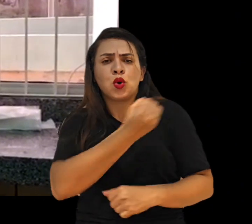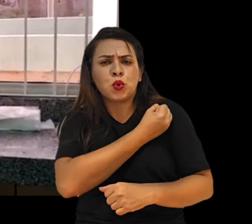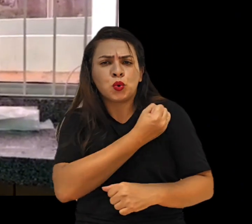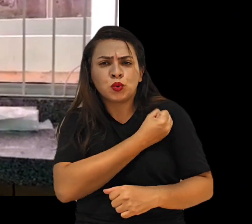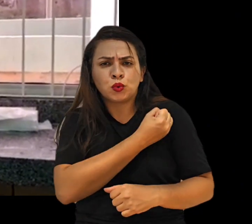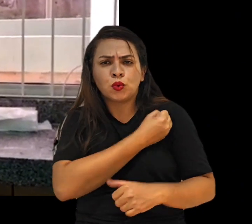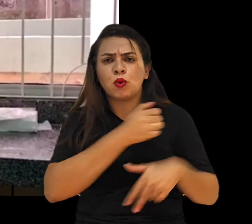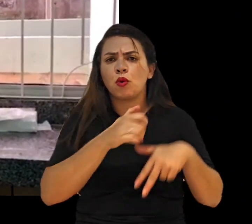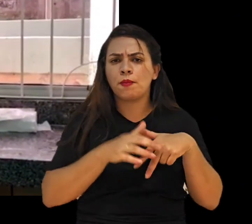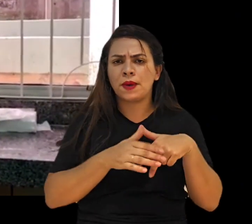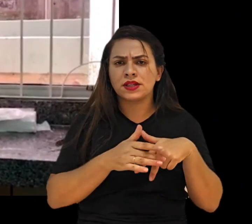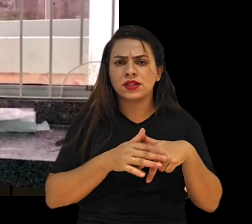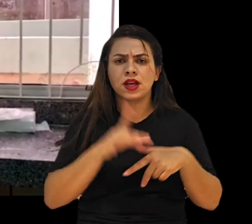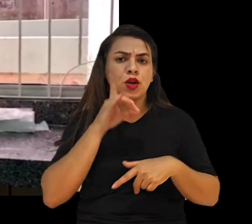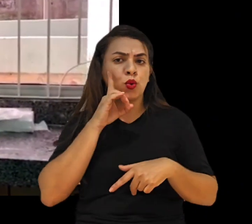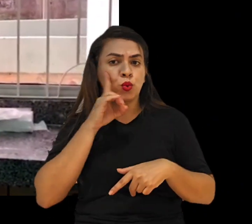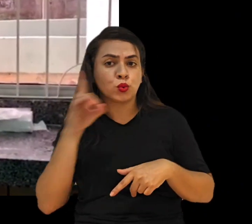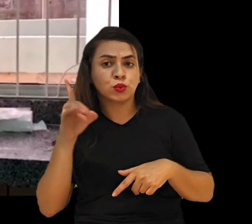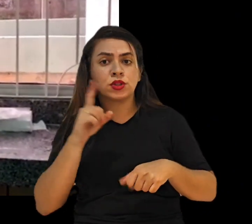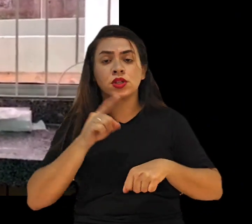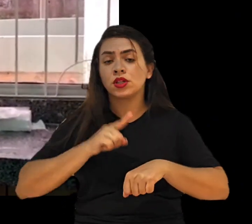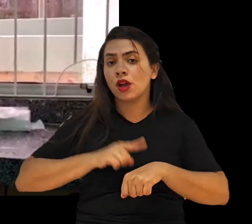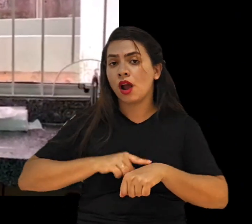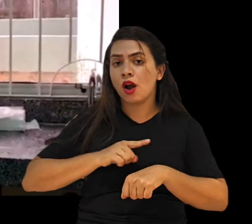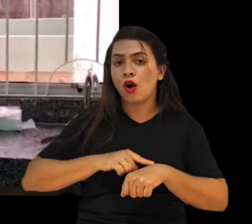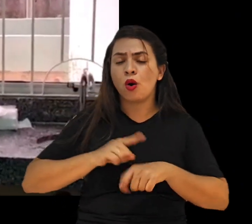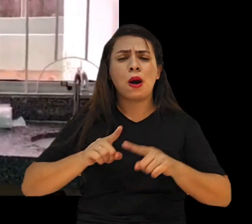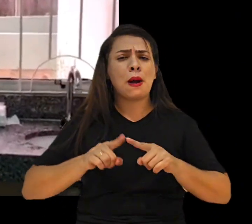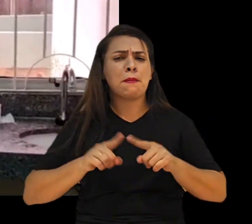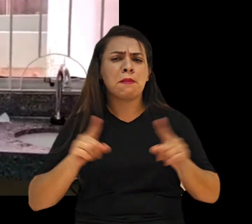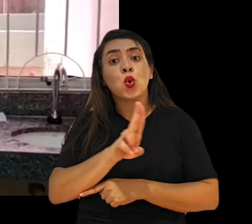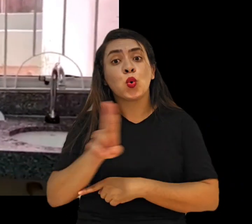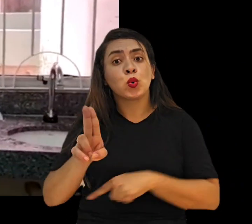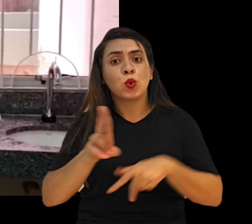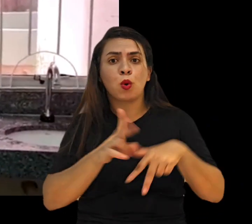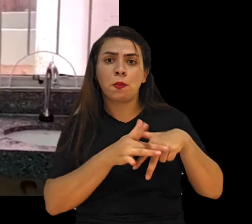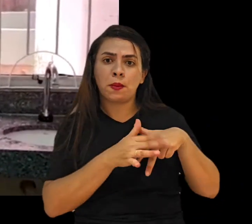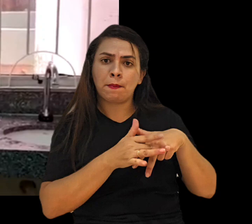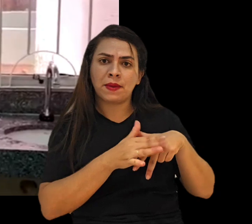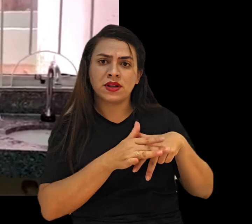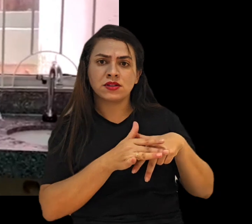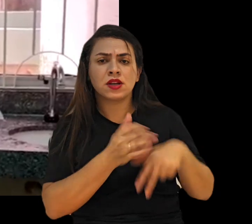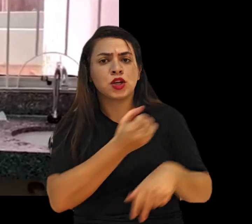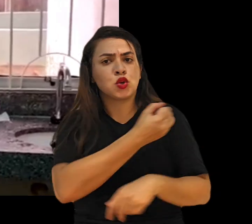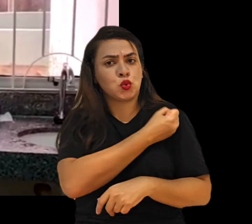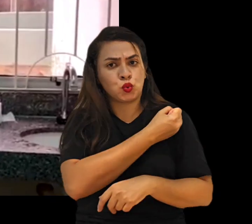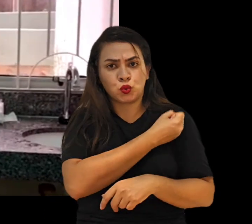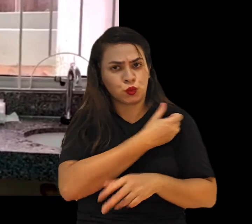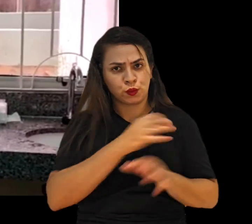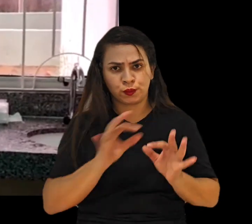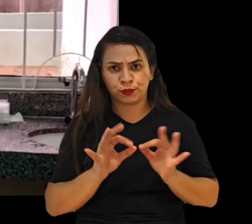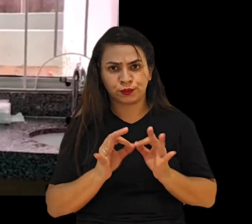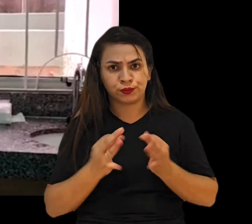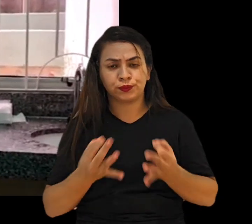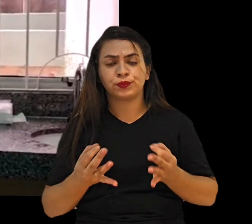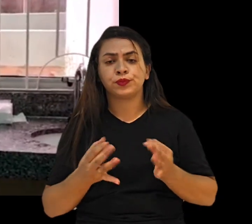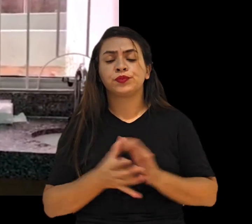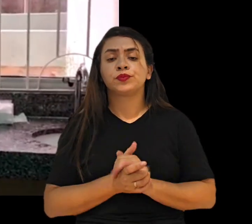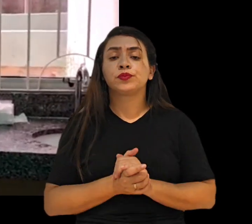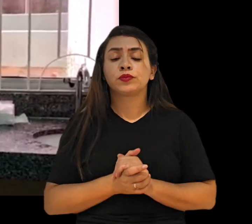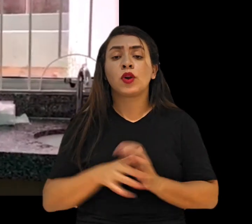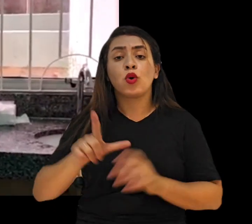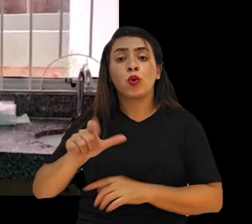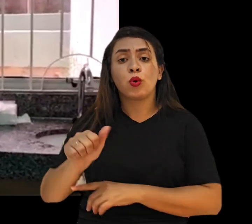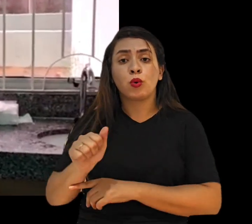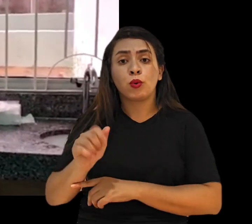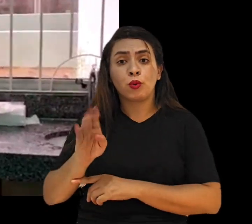mais fácil. Mas no caso, como a gente vai fazer a coleta de maneira manual, então a gente pega a canetinha